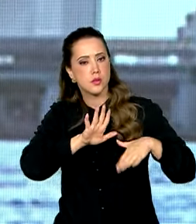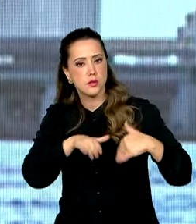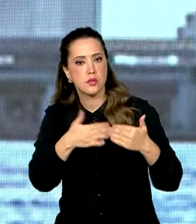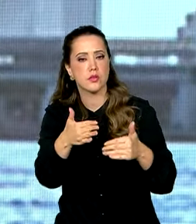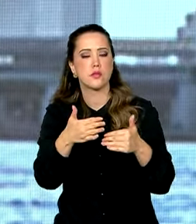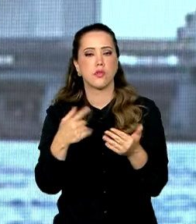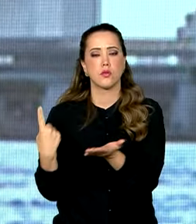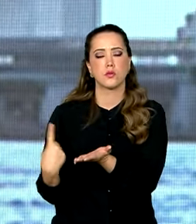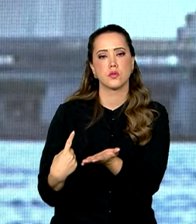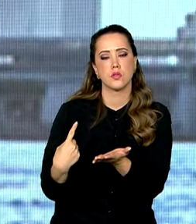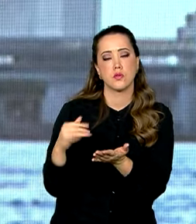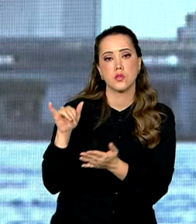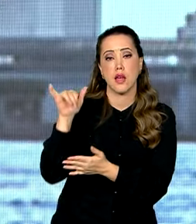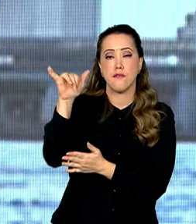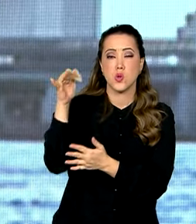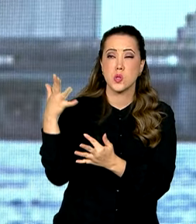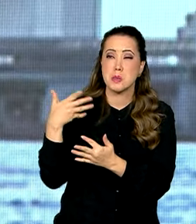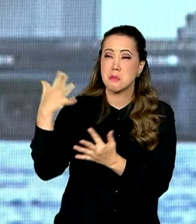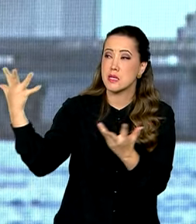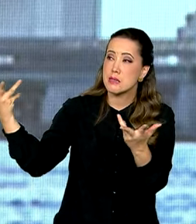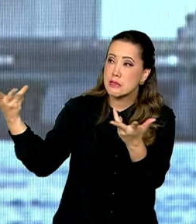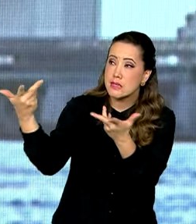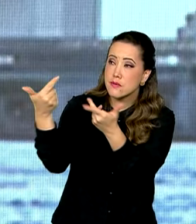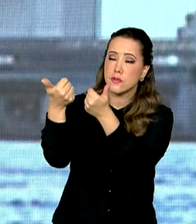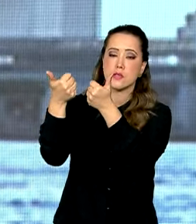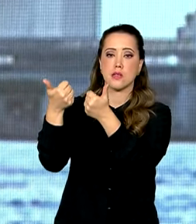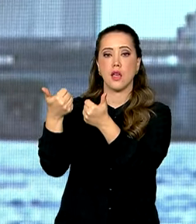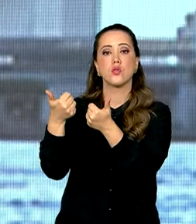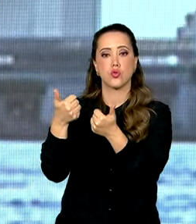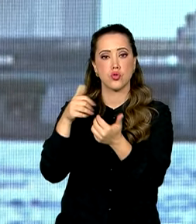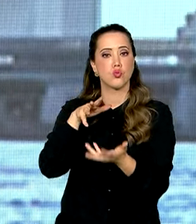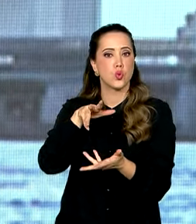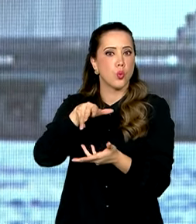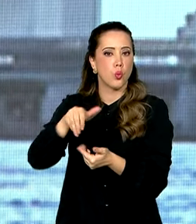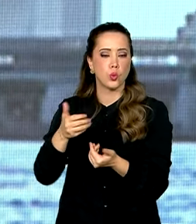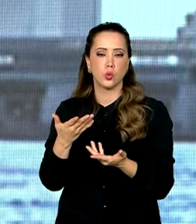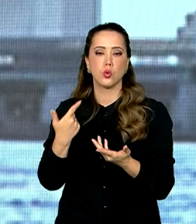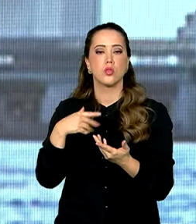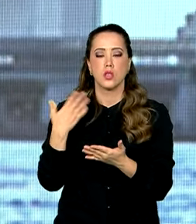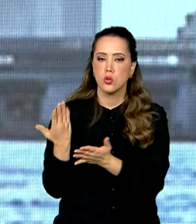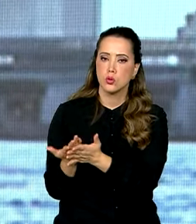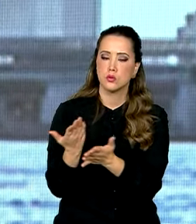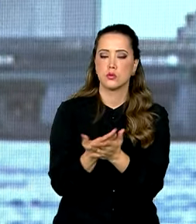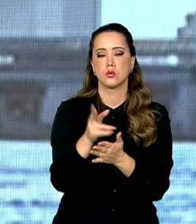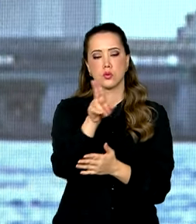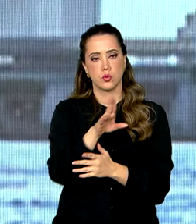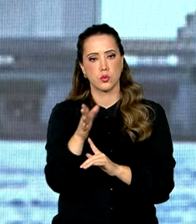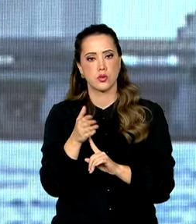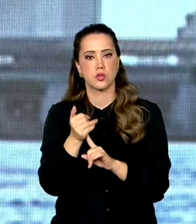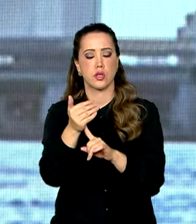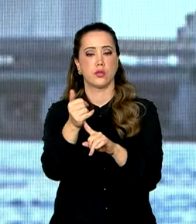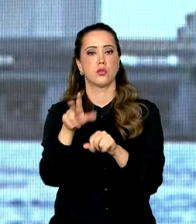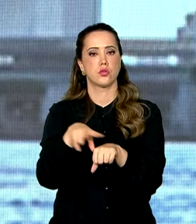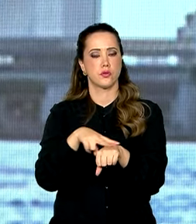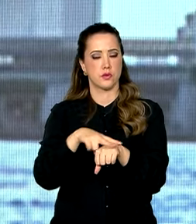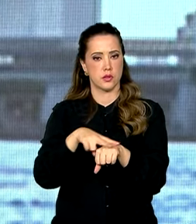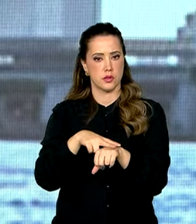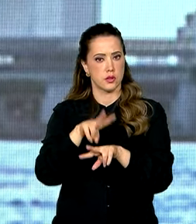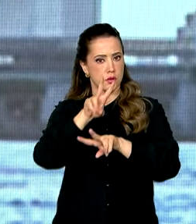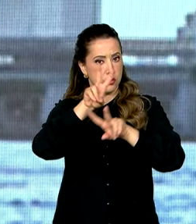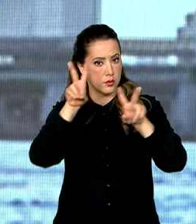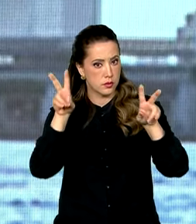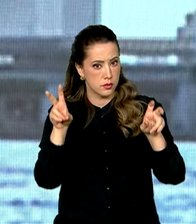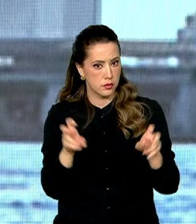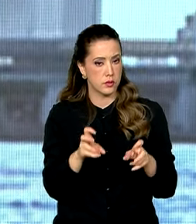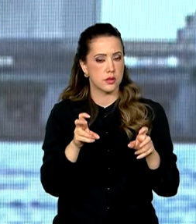as aeronaves mais eficientes do mercado e estuda a aplicação de tecnologias verdes em